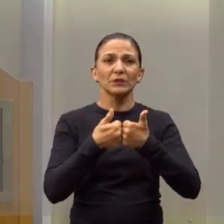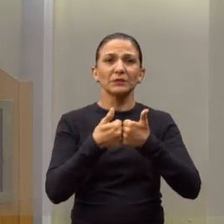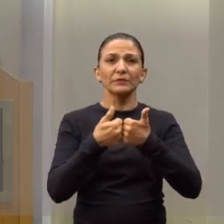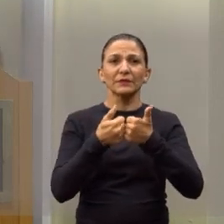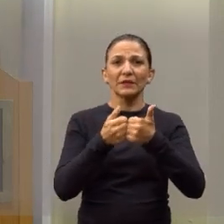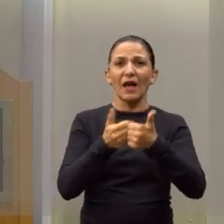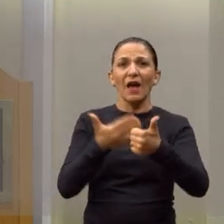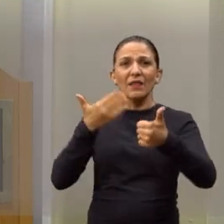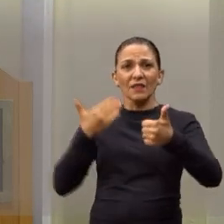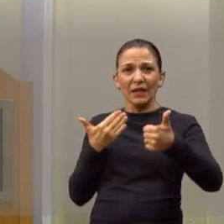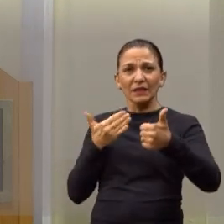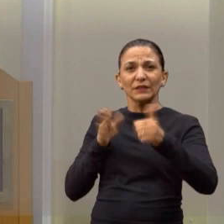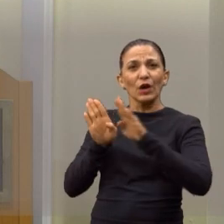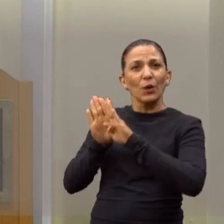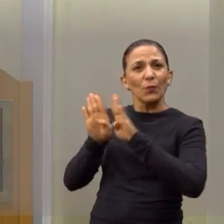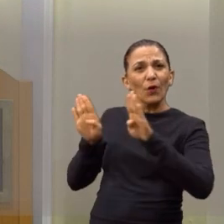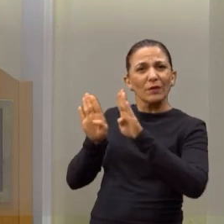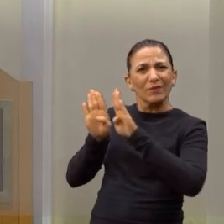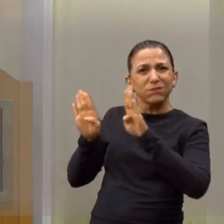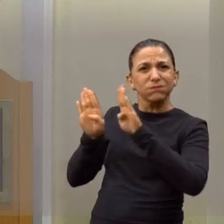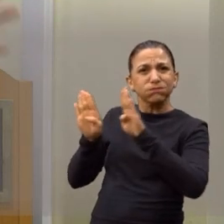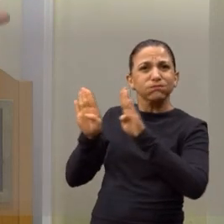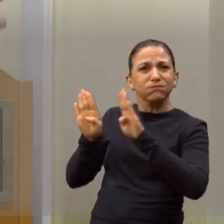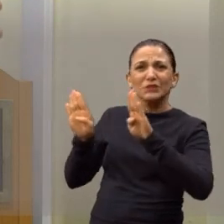de trás. Aí vereador Lucas,